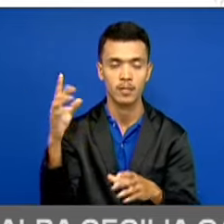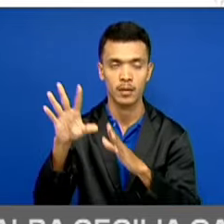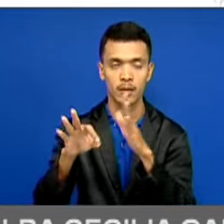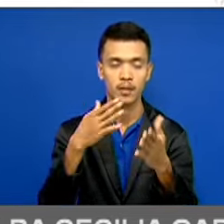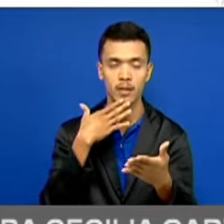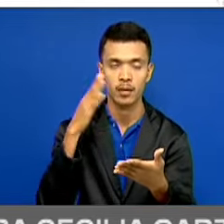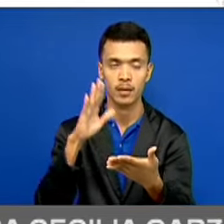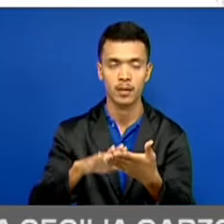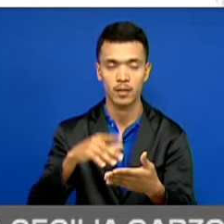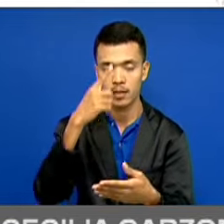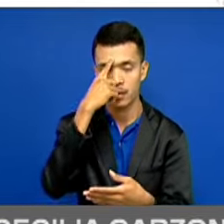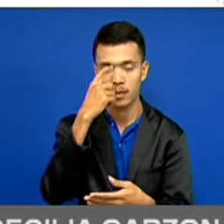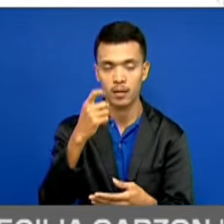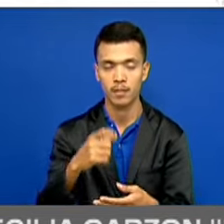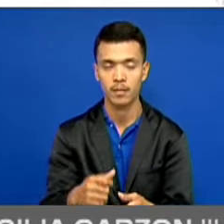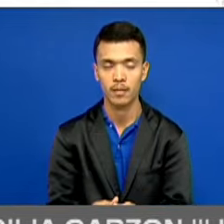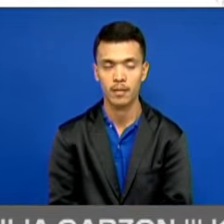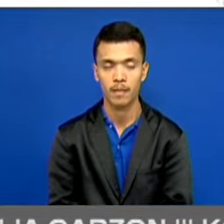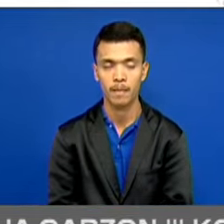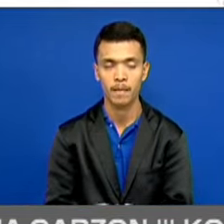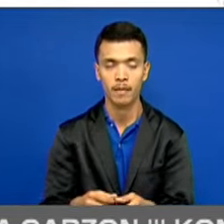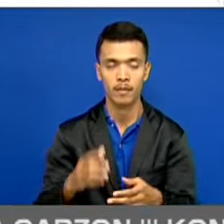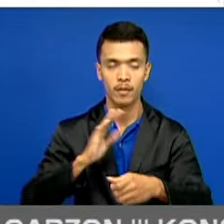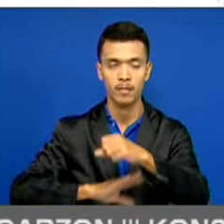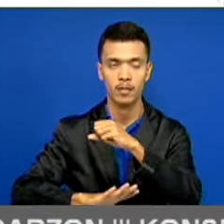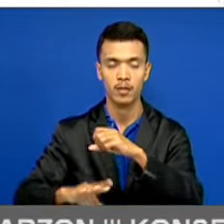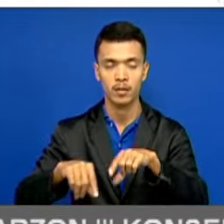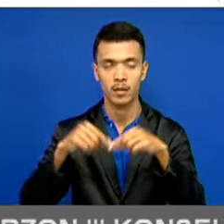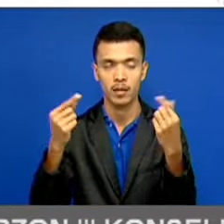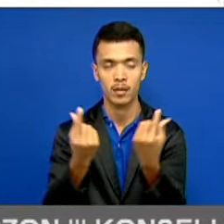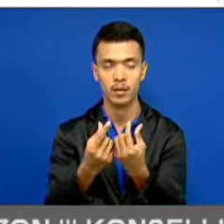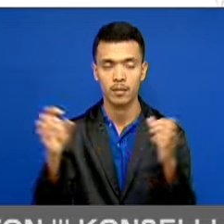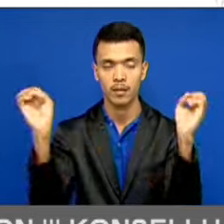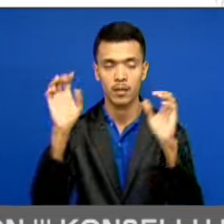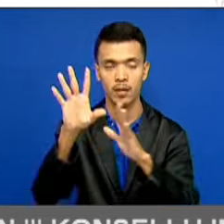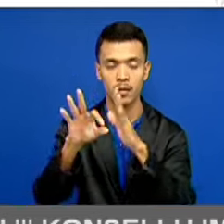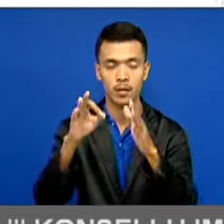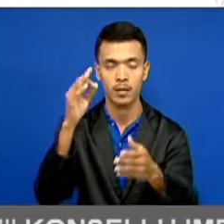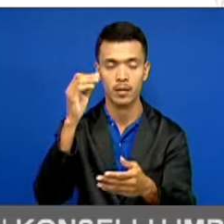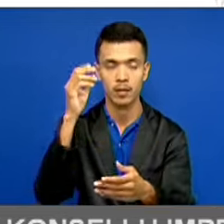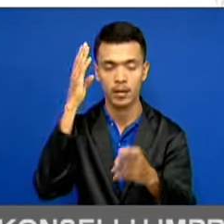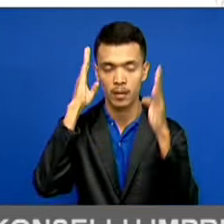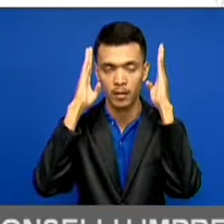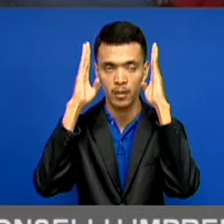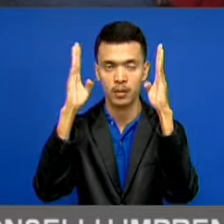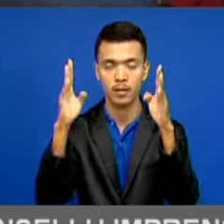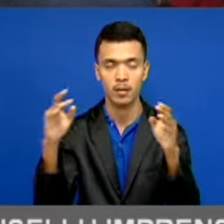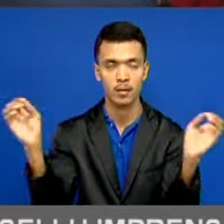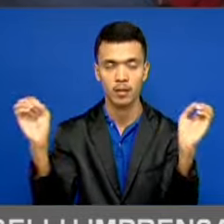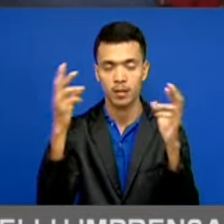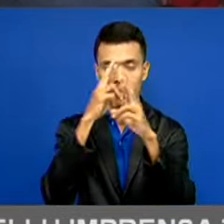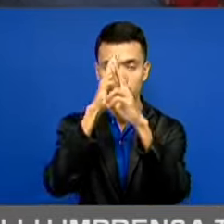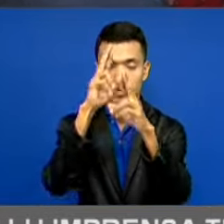cultura patriarcal. Foi impacto feito no grupo vulnerável sira selo, lá retam atenção, no lá valoriza e a comunidade